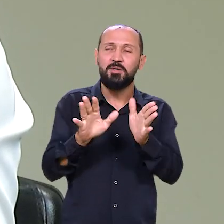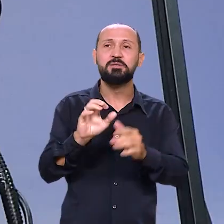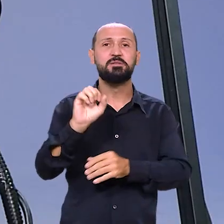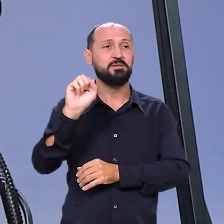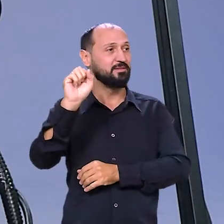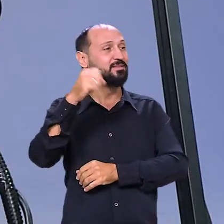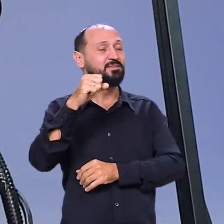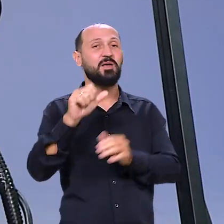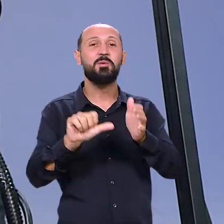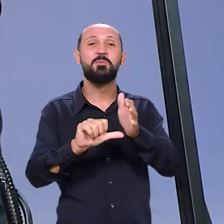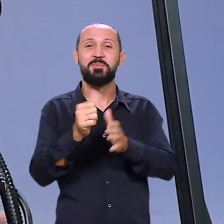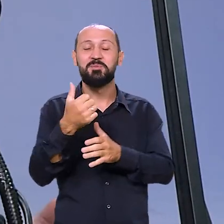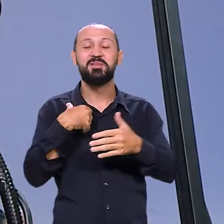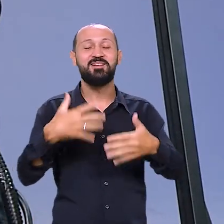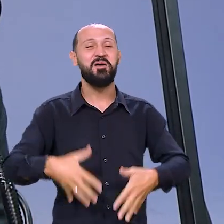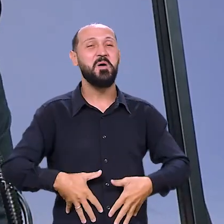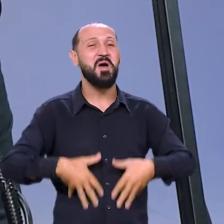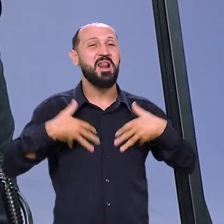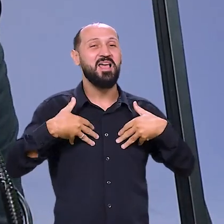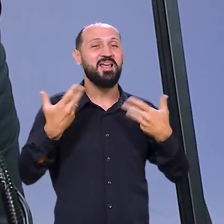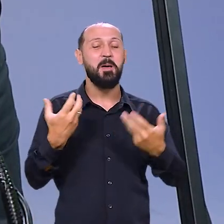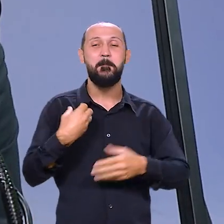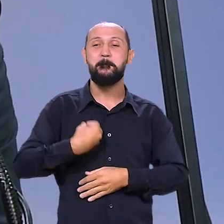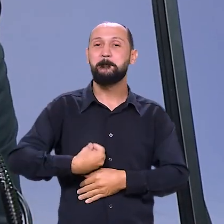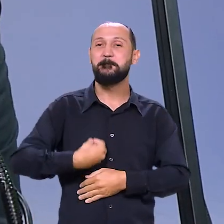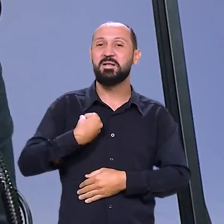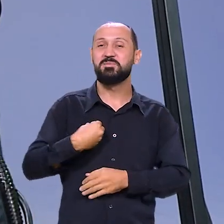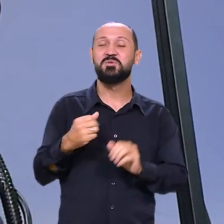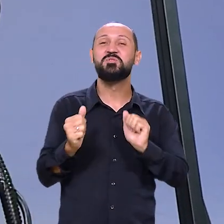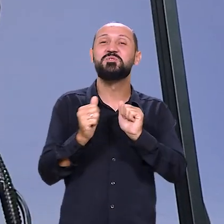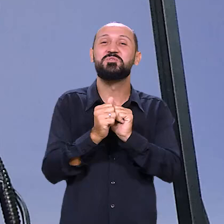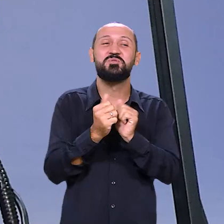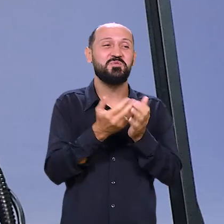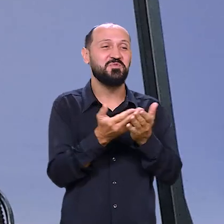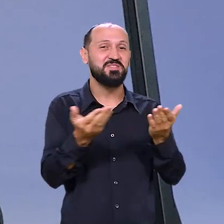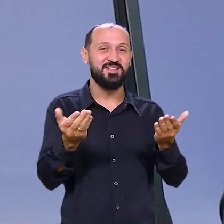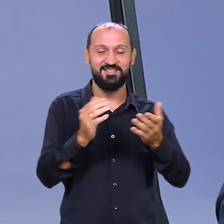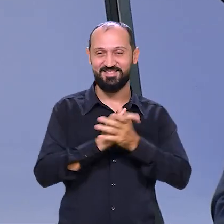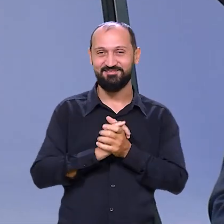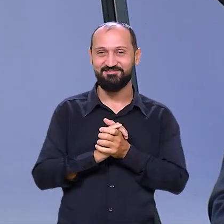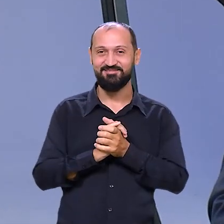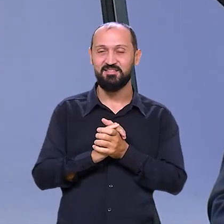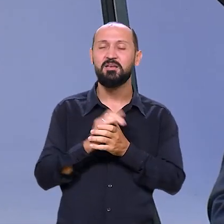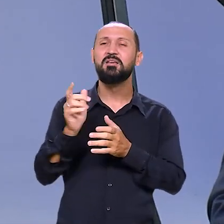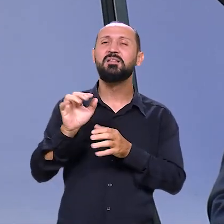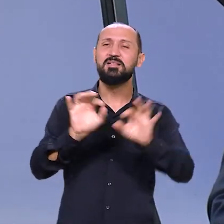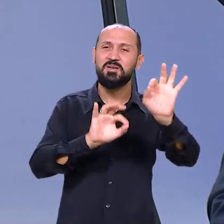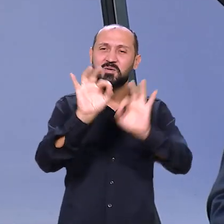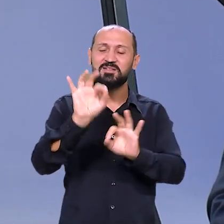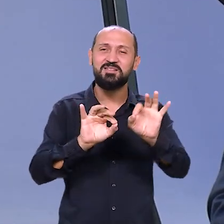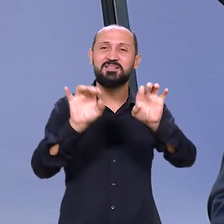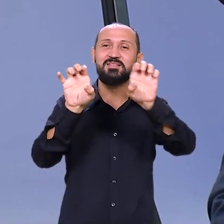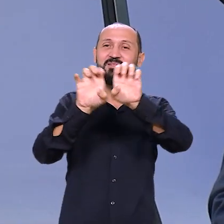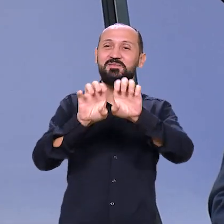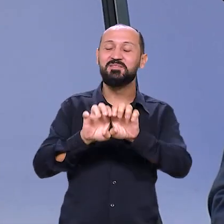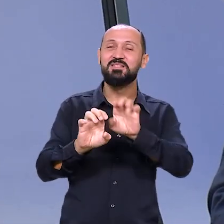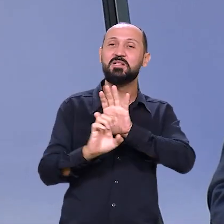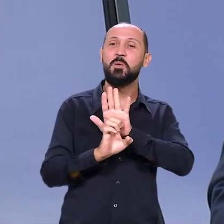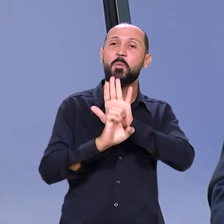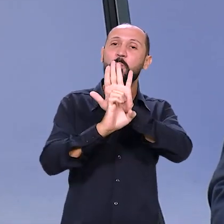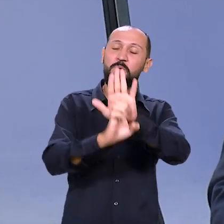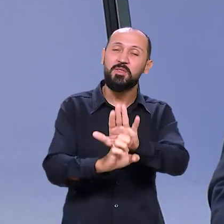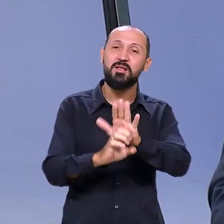deputado? Sim. Primeiro é uma alegria poder participar aqui com vocês e dessa nova estrutura, desse